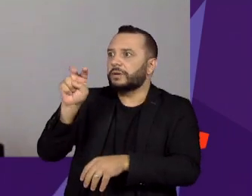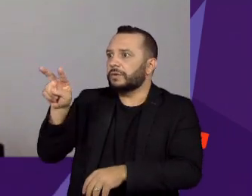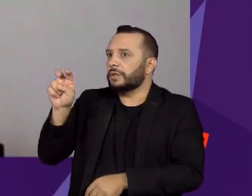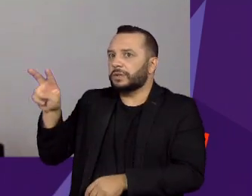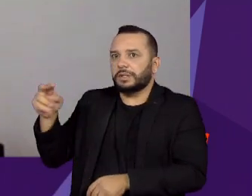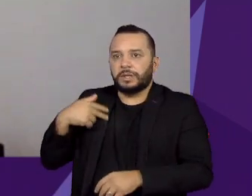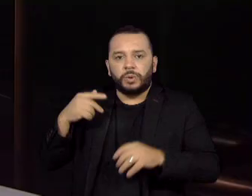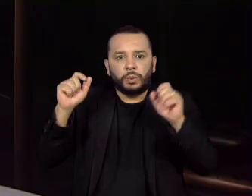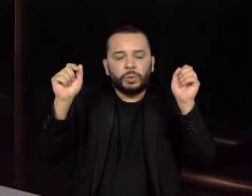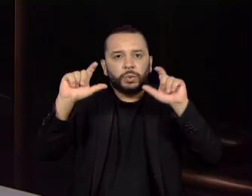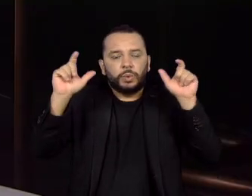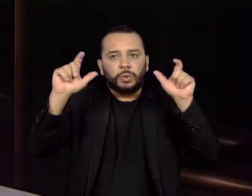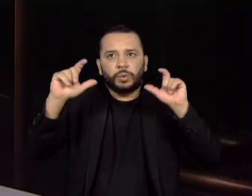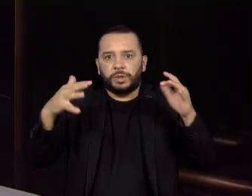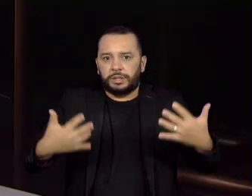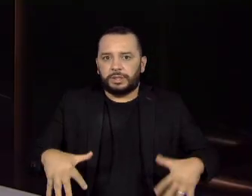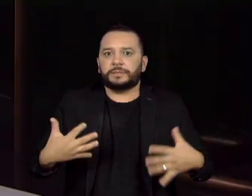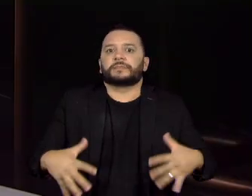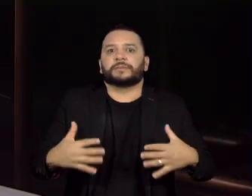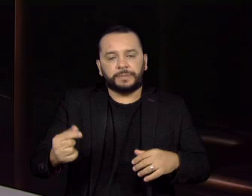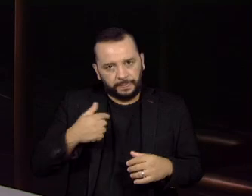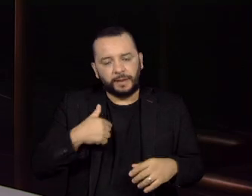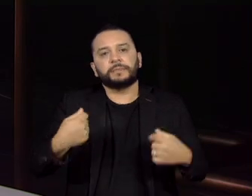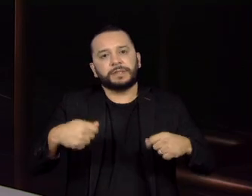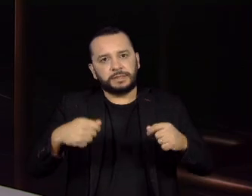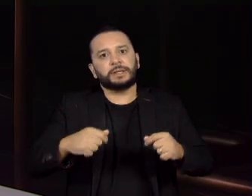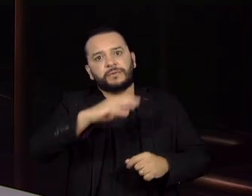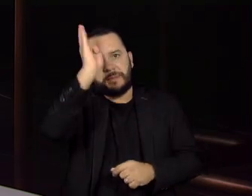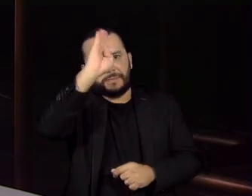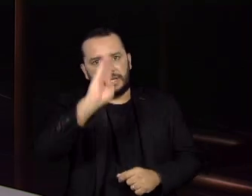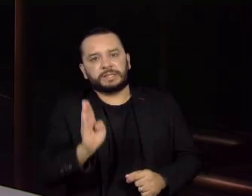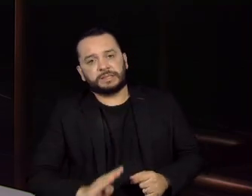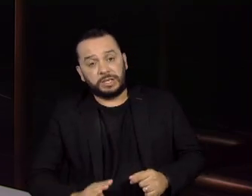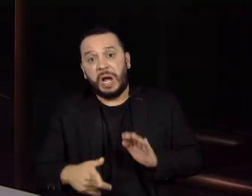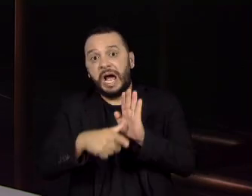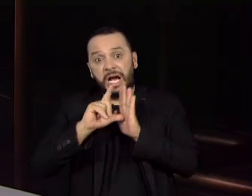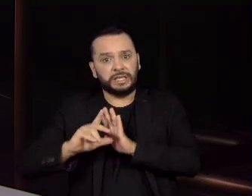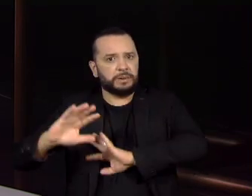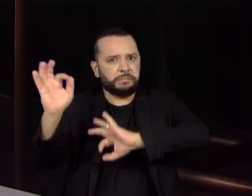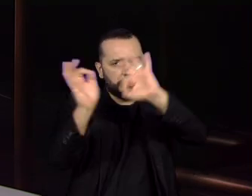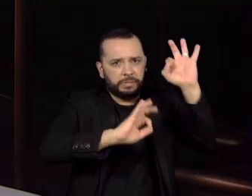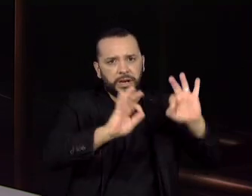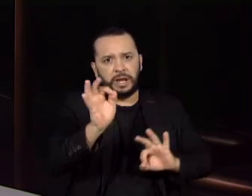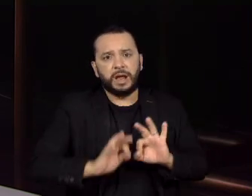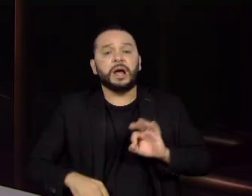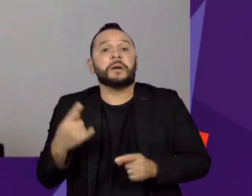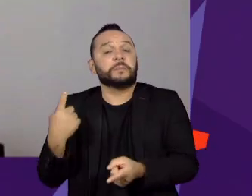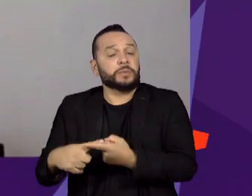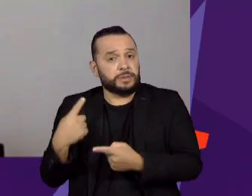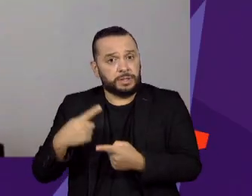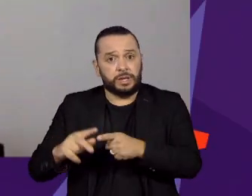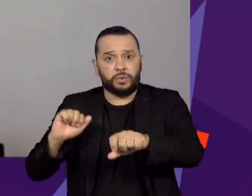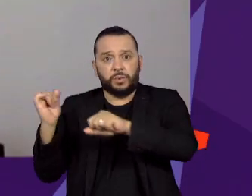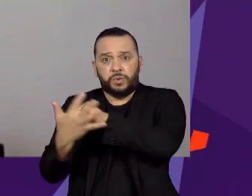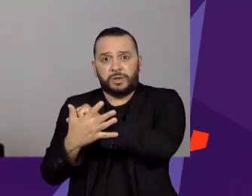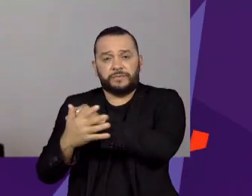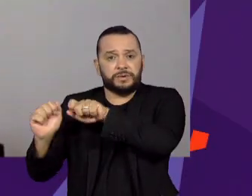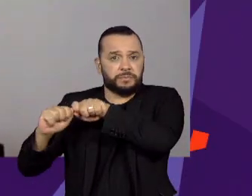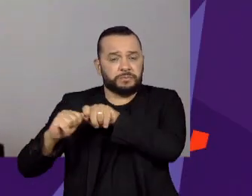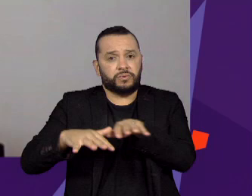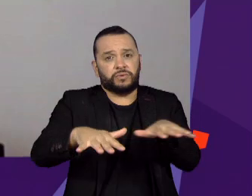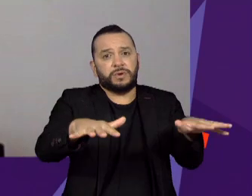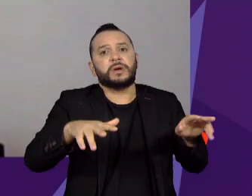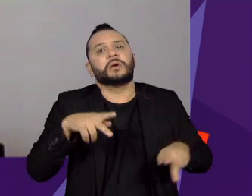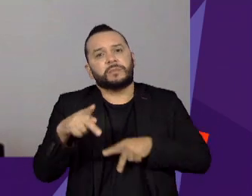meu dever preparar ao máximo o nosso sistema, porque quando essa doença entrasse no povão, quando